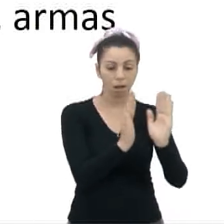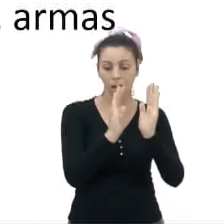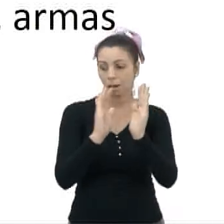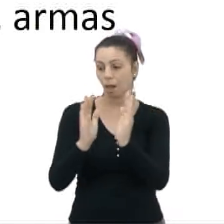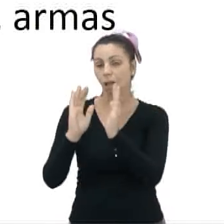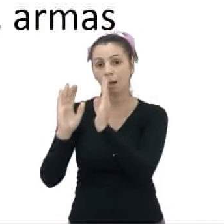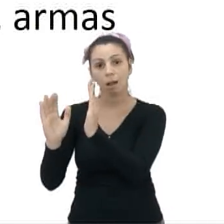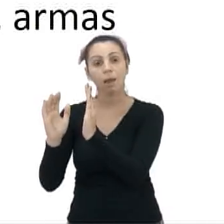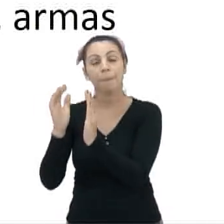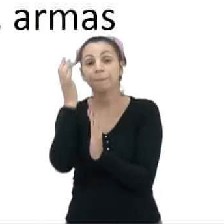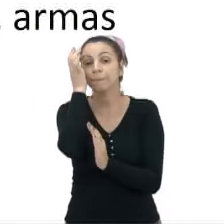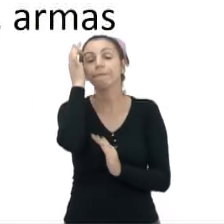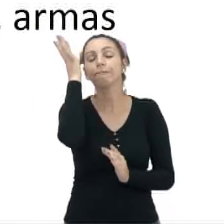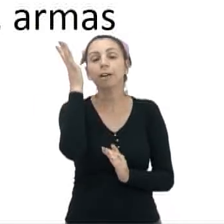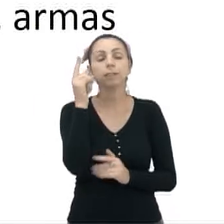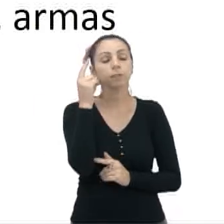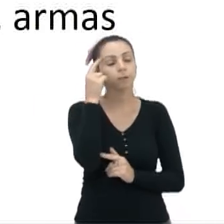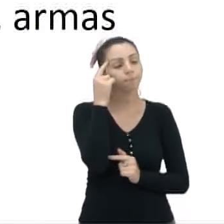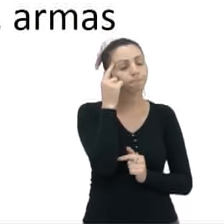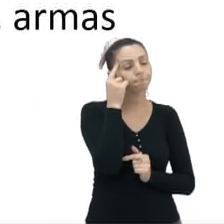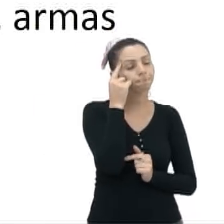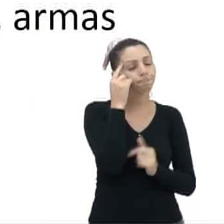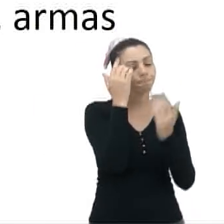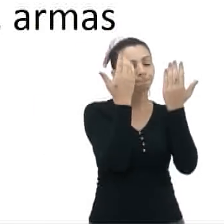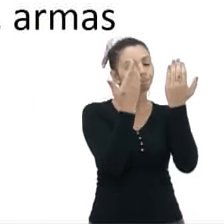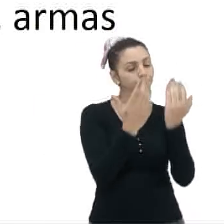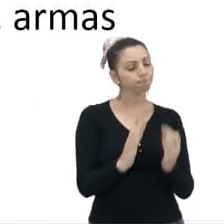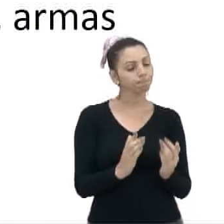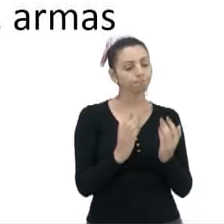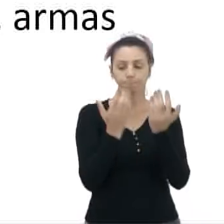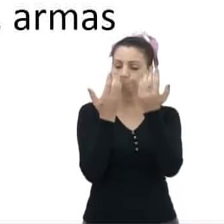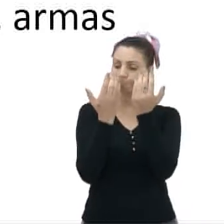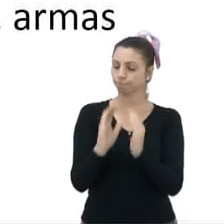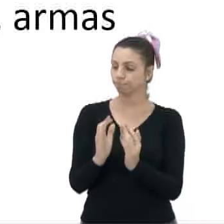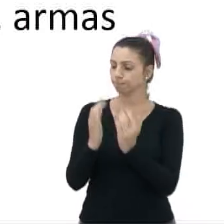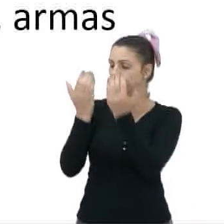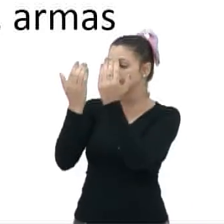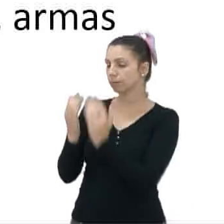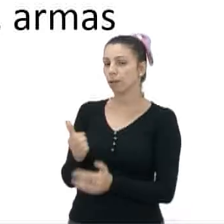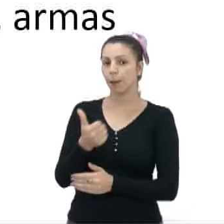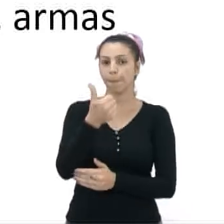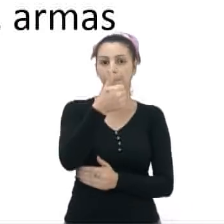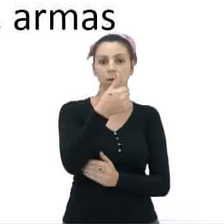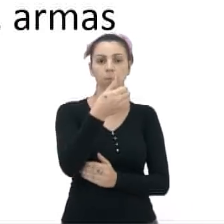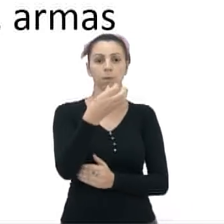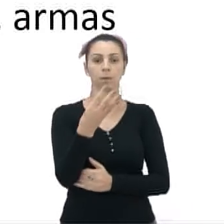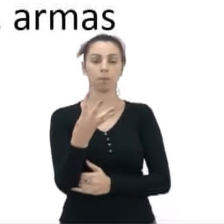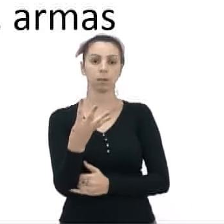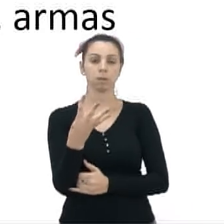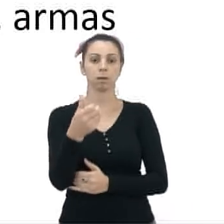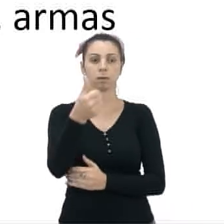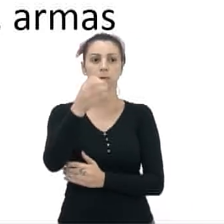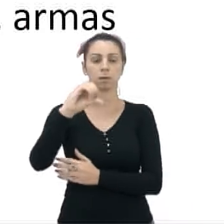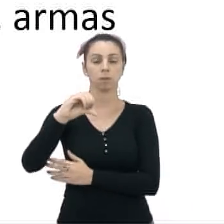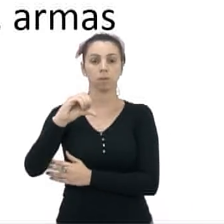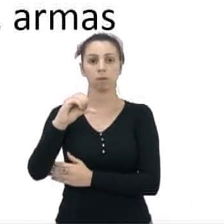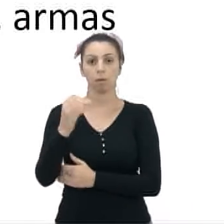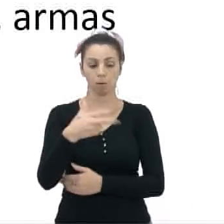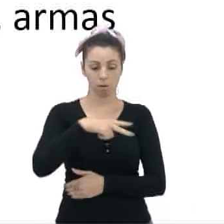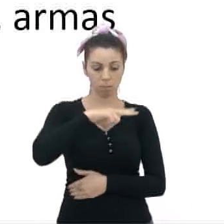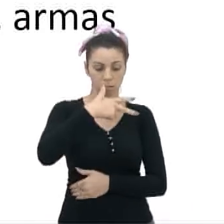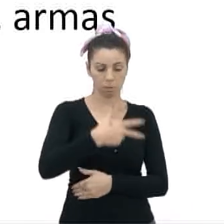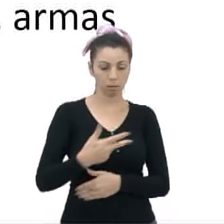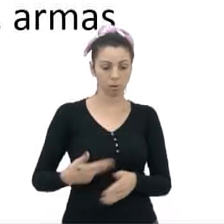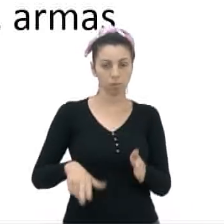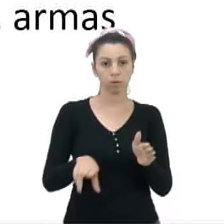pensar cronologicamente, através do tempo. Então ele vai olhar, 1419, já vai pensar, os portugueses chegaram à Ilha de